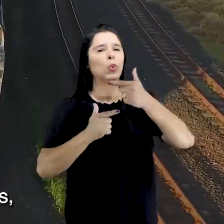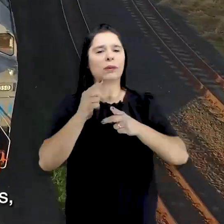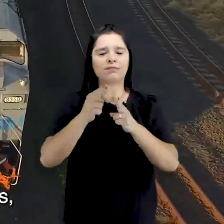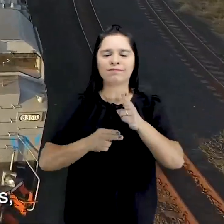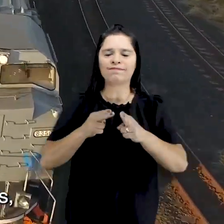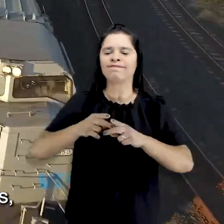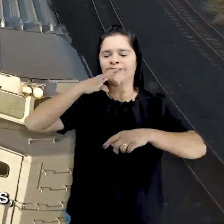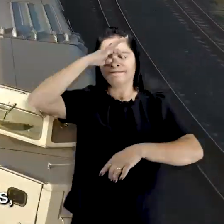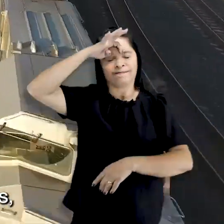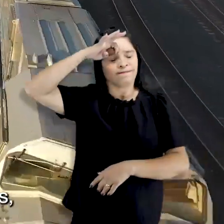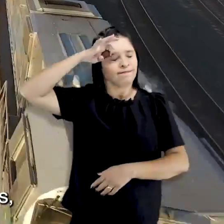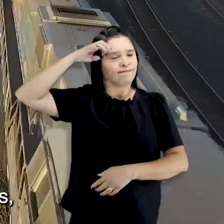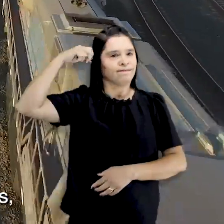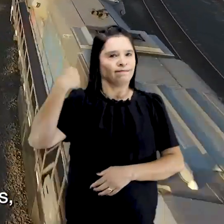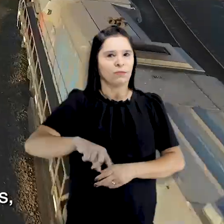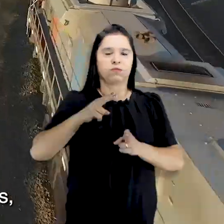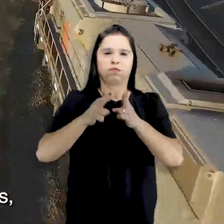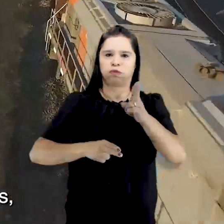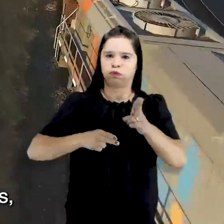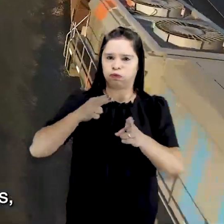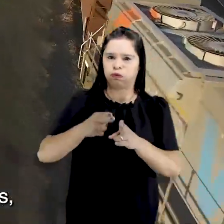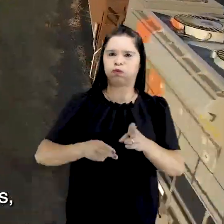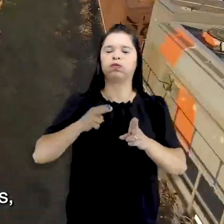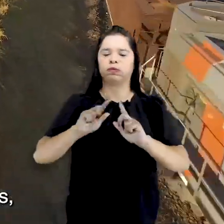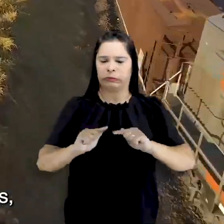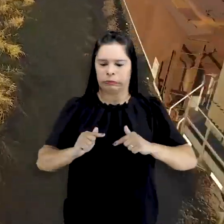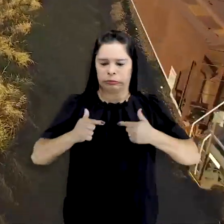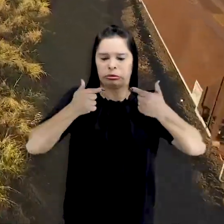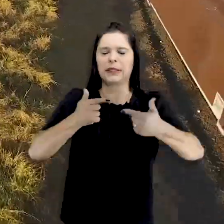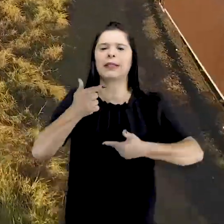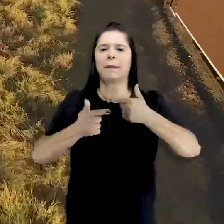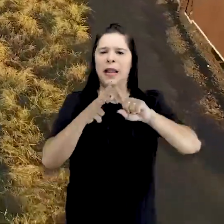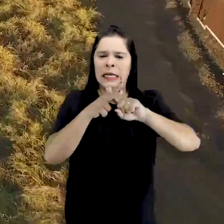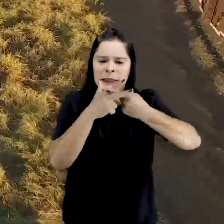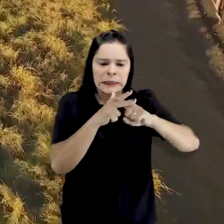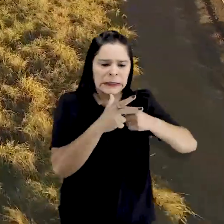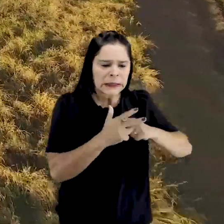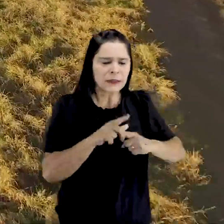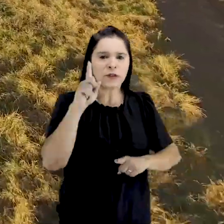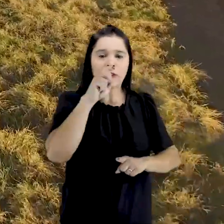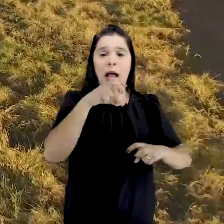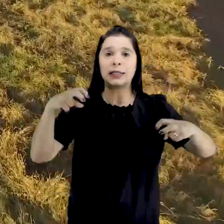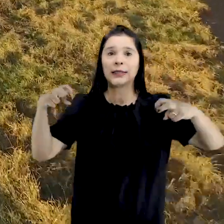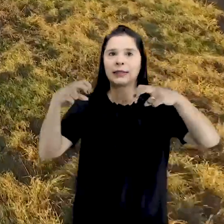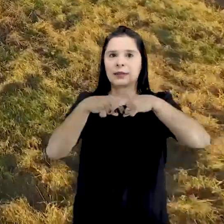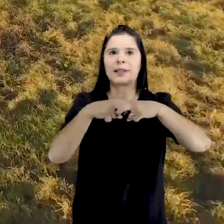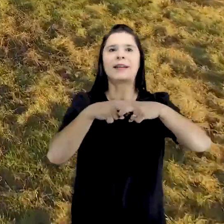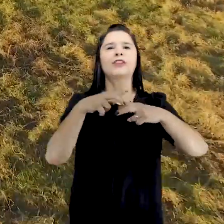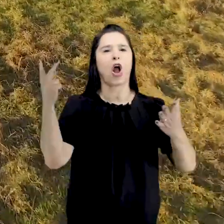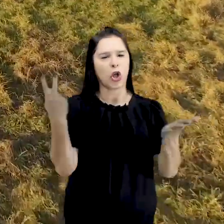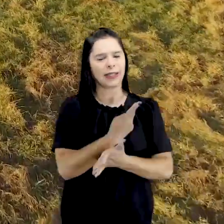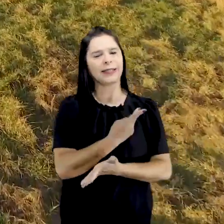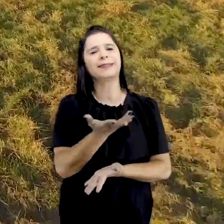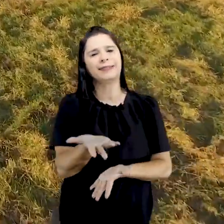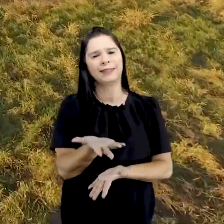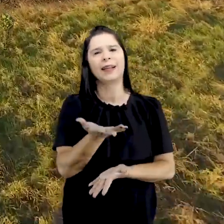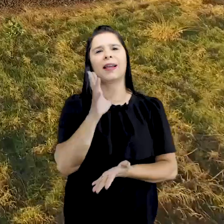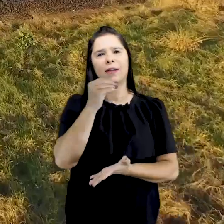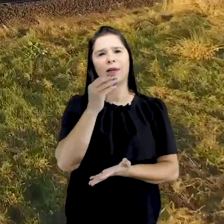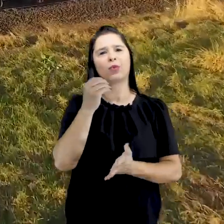As locomotivas exigiam grandes e complicadas manutenções. Os acidentes eram inevitáveis e também marcaram